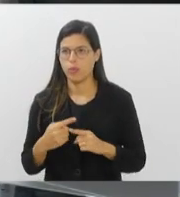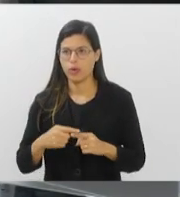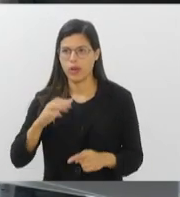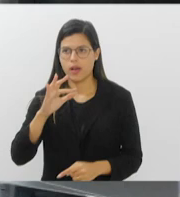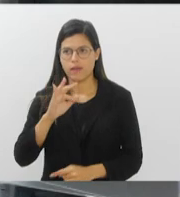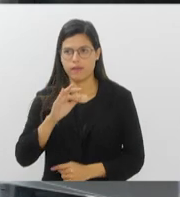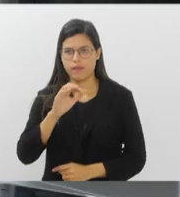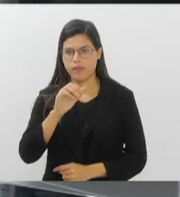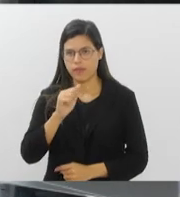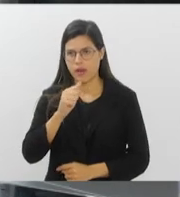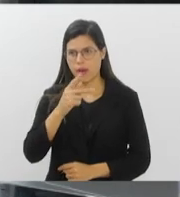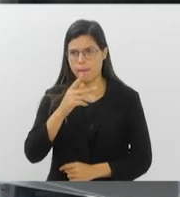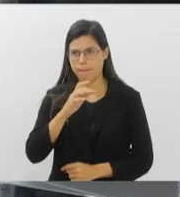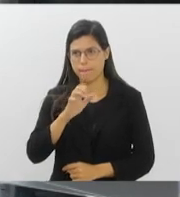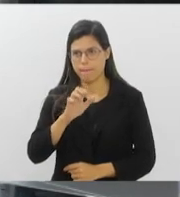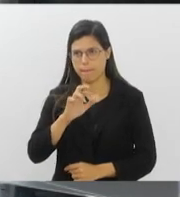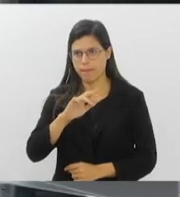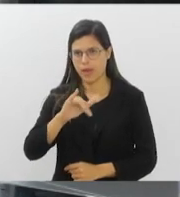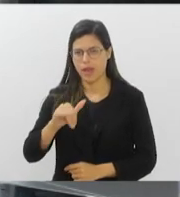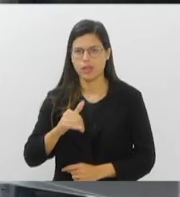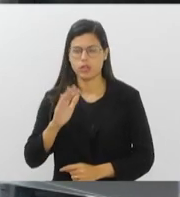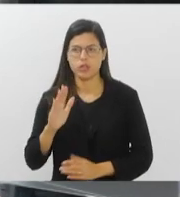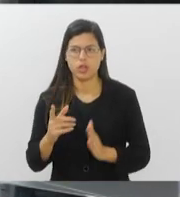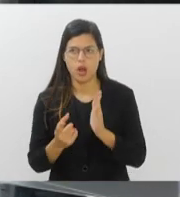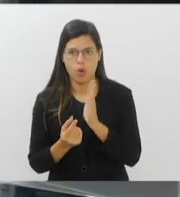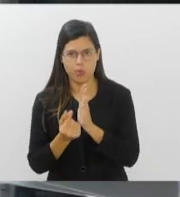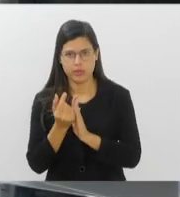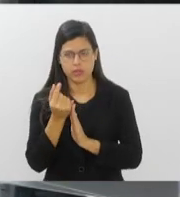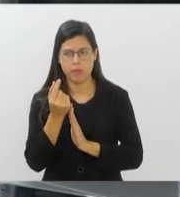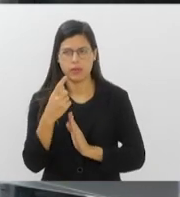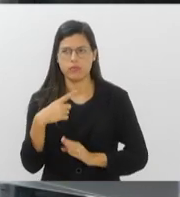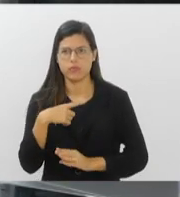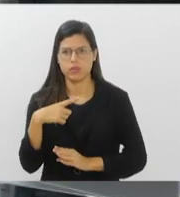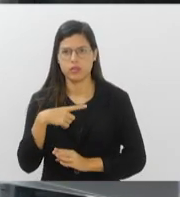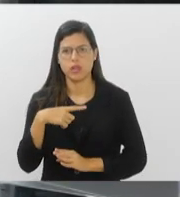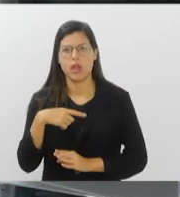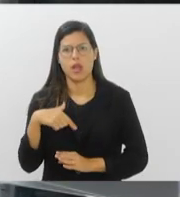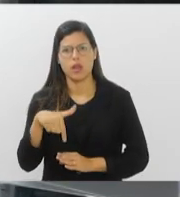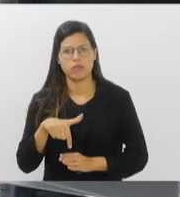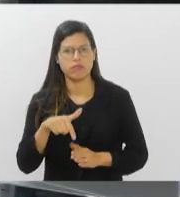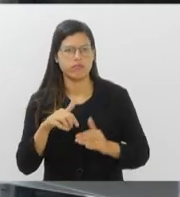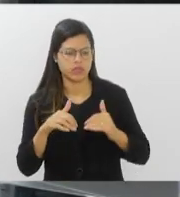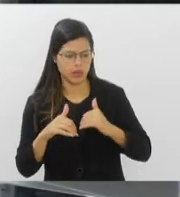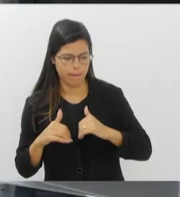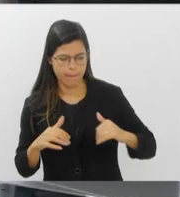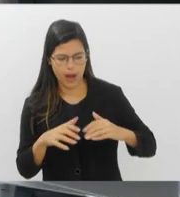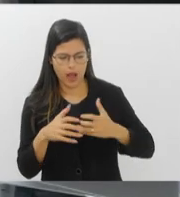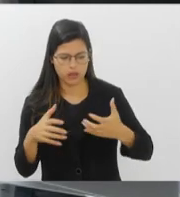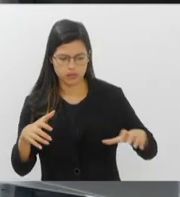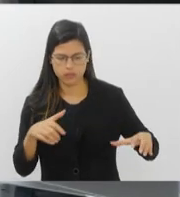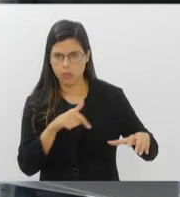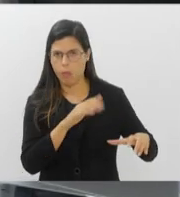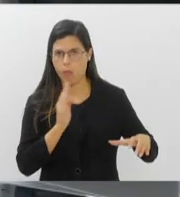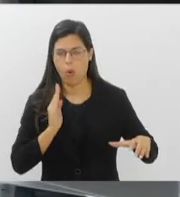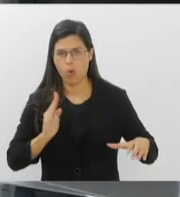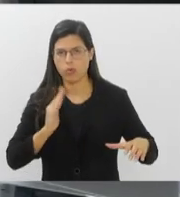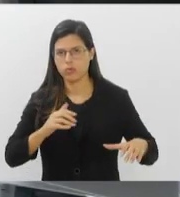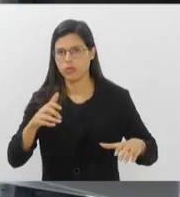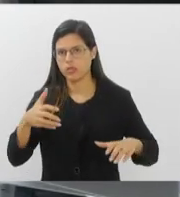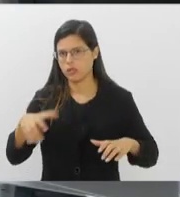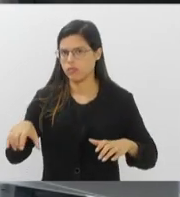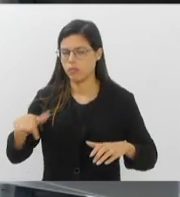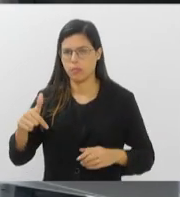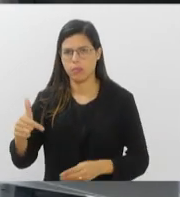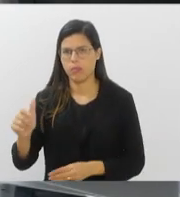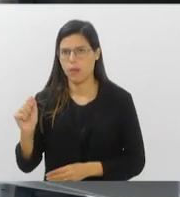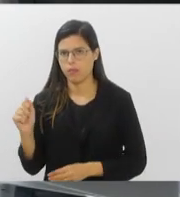está orçamentado, que tem um valor X para as bolsas e ela vai só reorganizar.